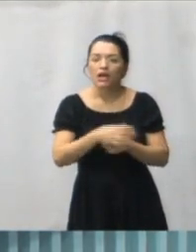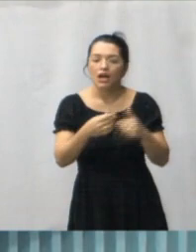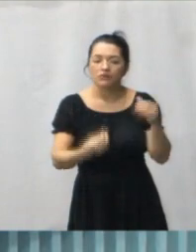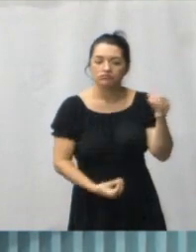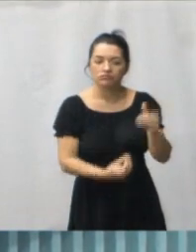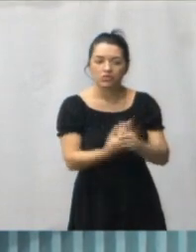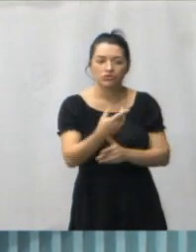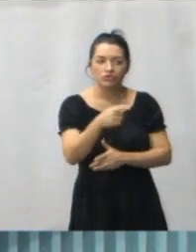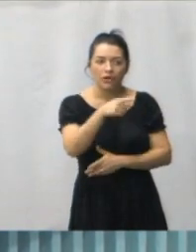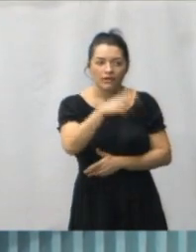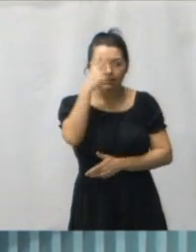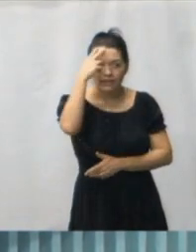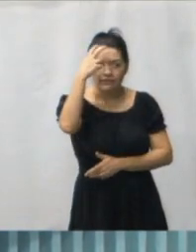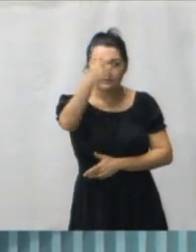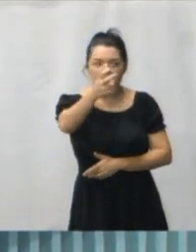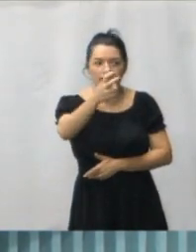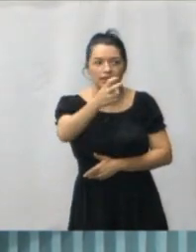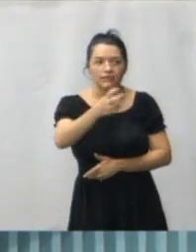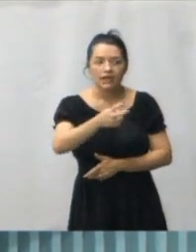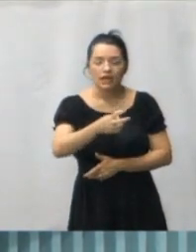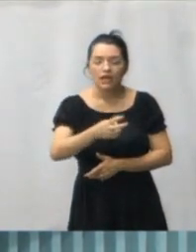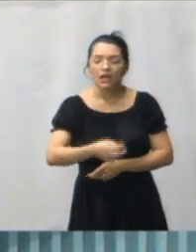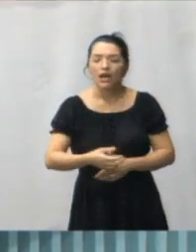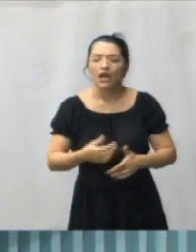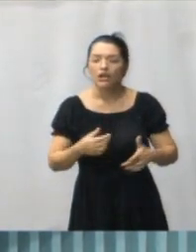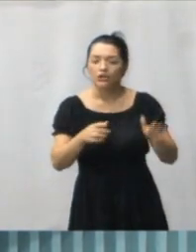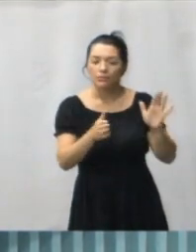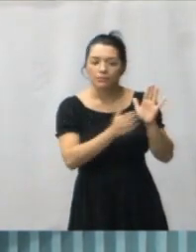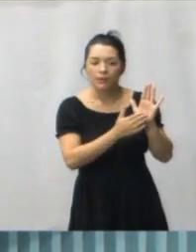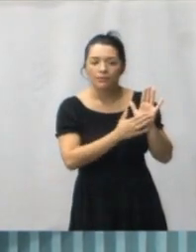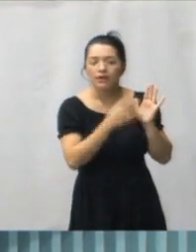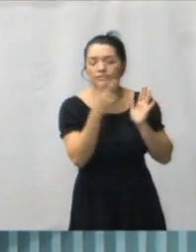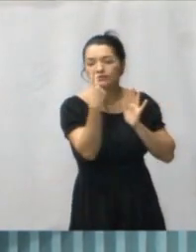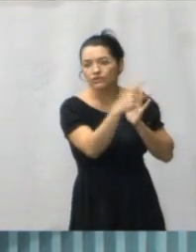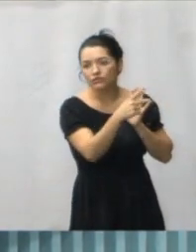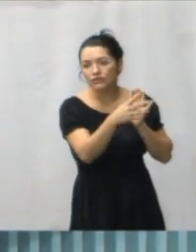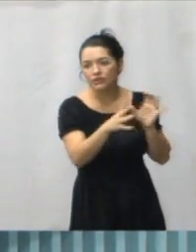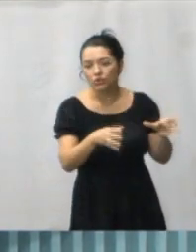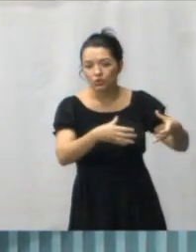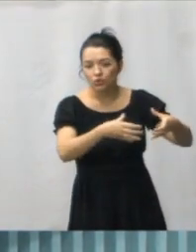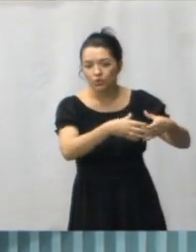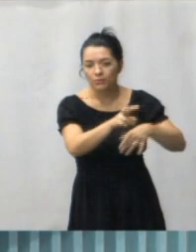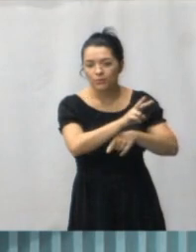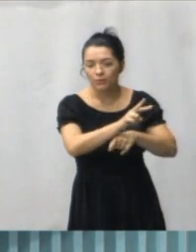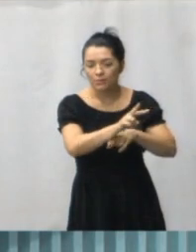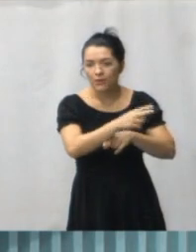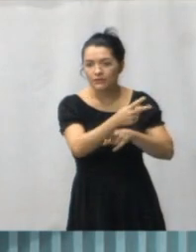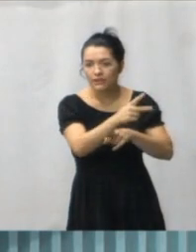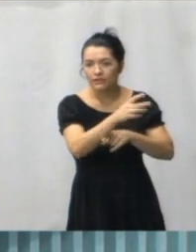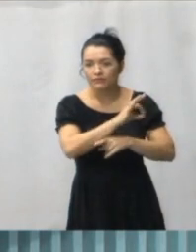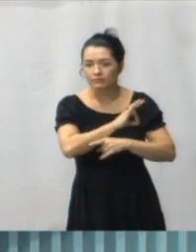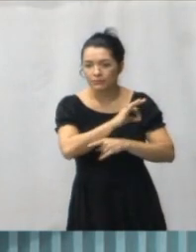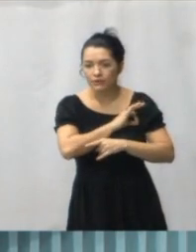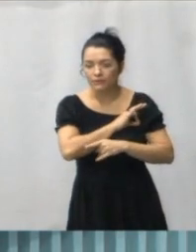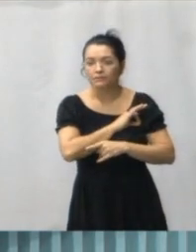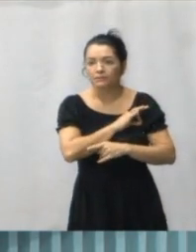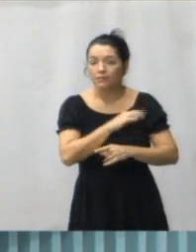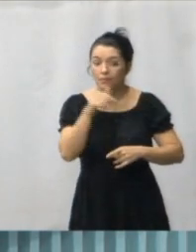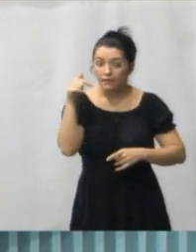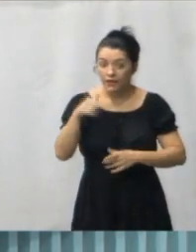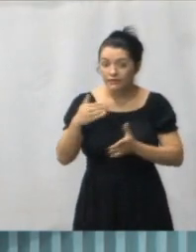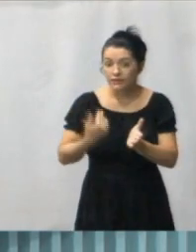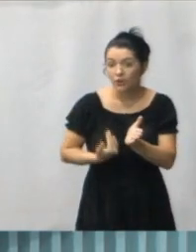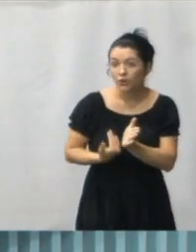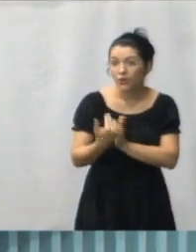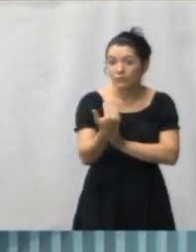anseio que foi pautado por vocês mesmos, da Guarda Municipal. Isso aqui é o início, isso é o início de muitas coisas boas que vão